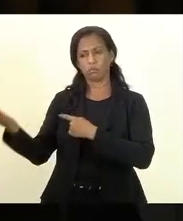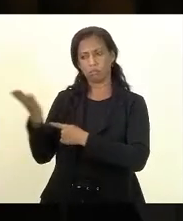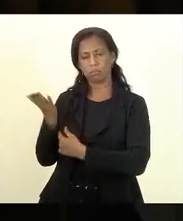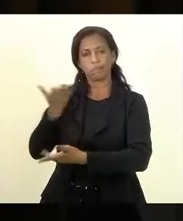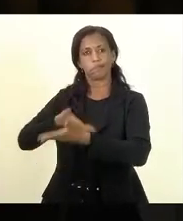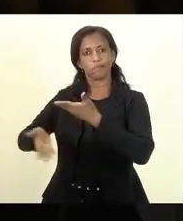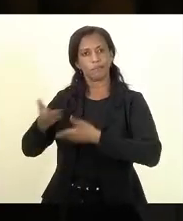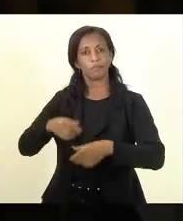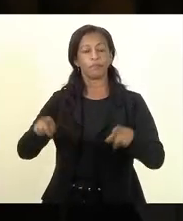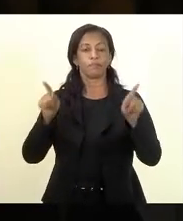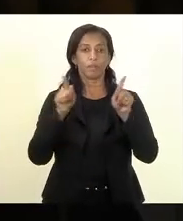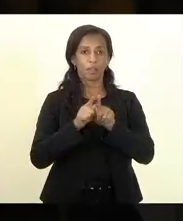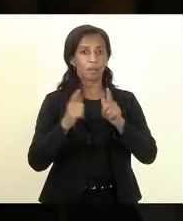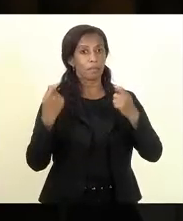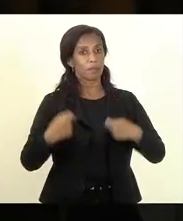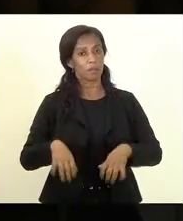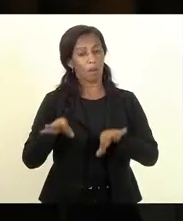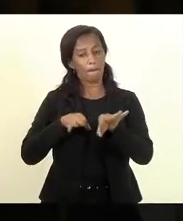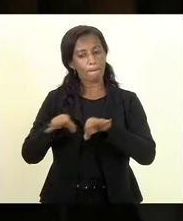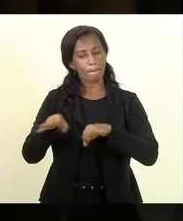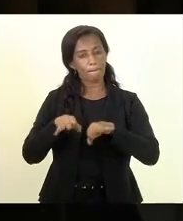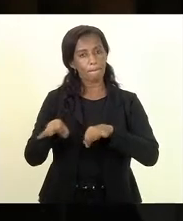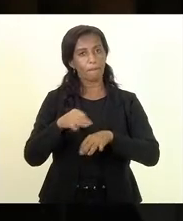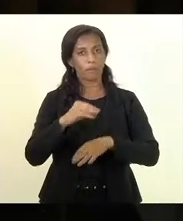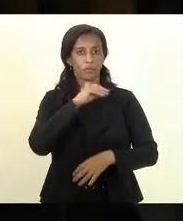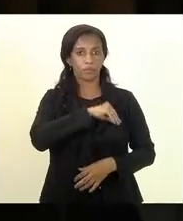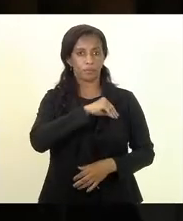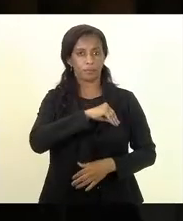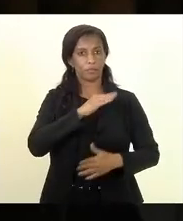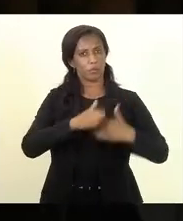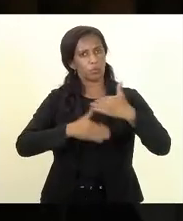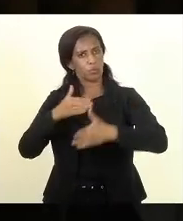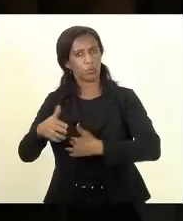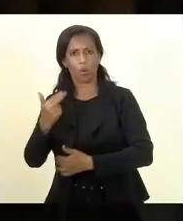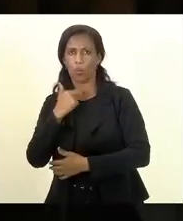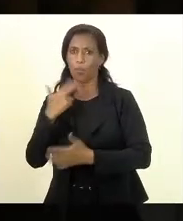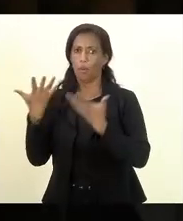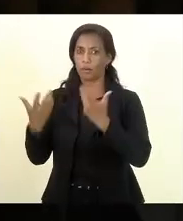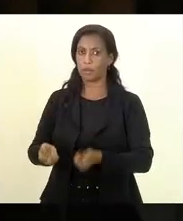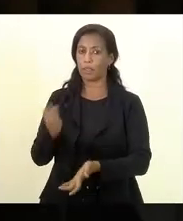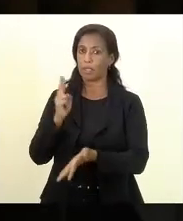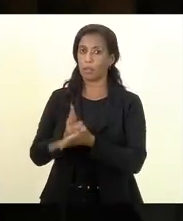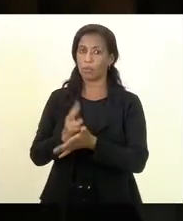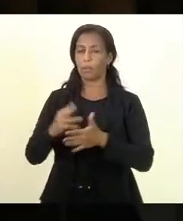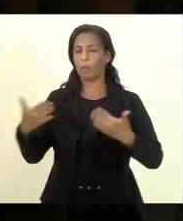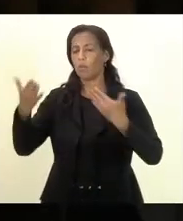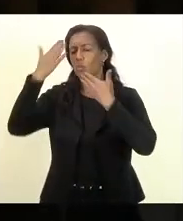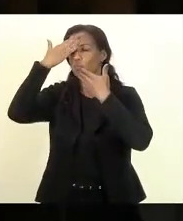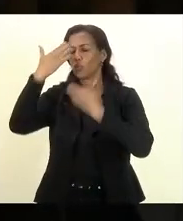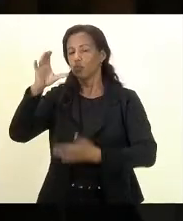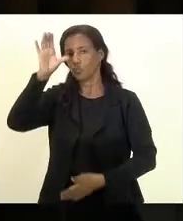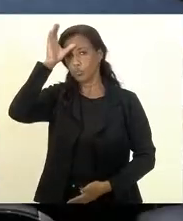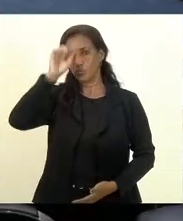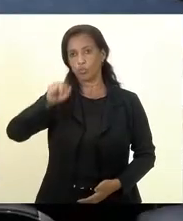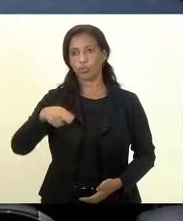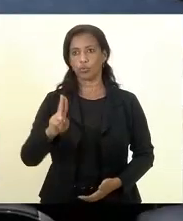mas também temos que dar uma resposta para um plano de cargos, carreiras e salários. É inaceitável que isso continue assim. Muito obrigado, Tia Ju.